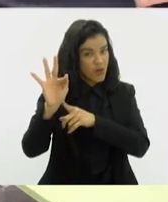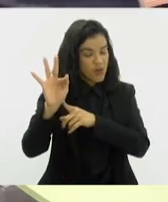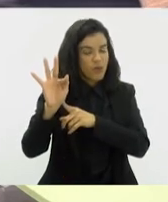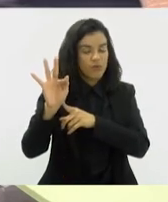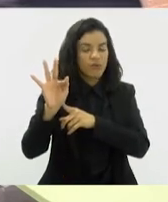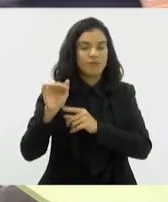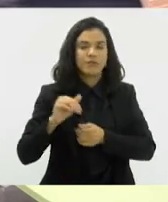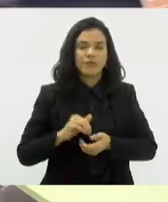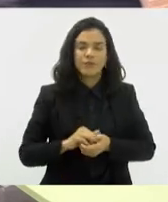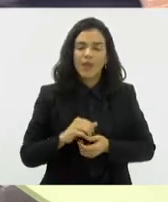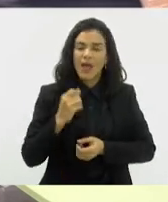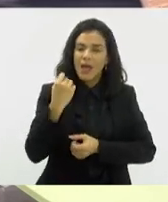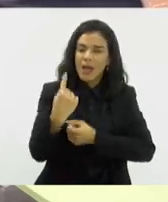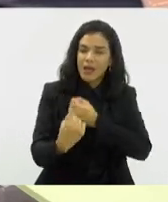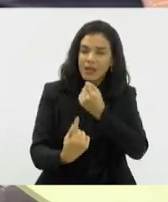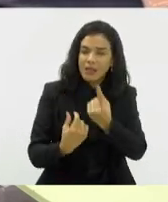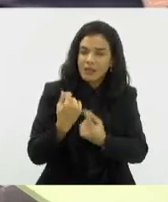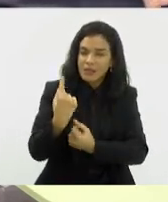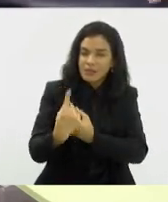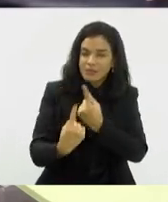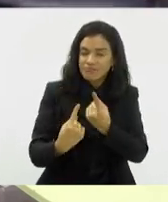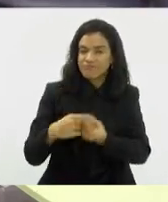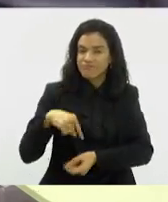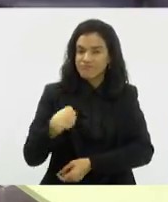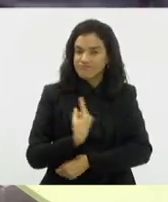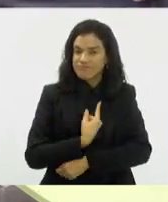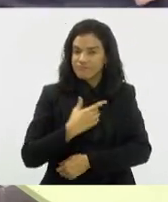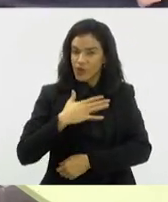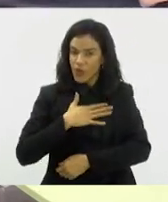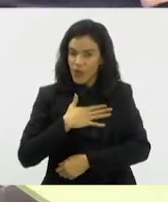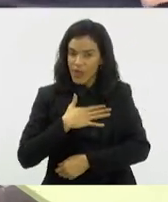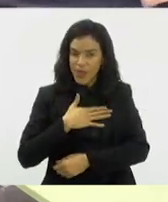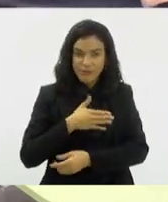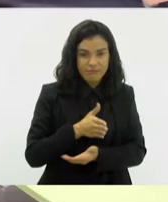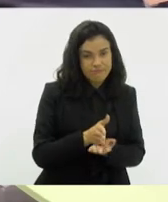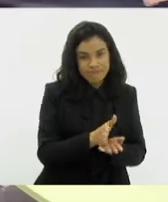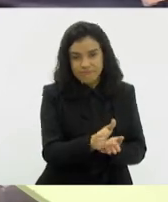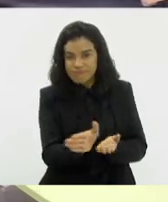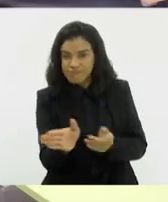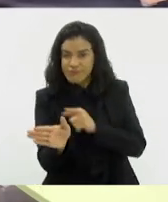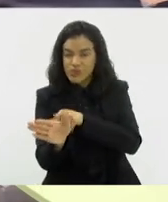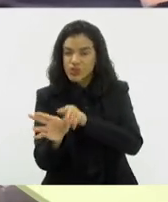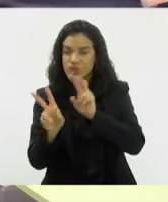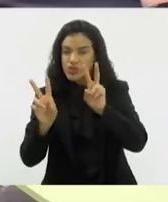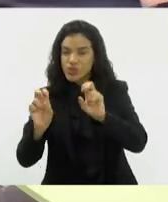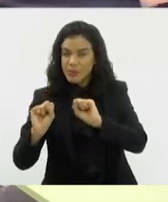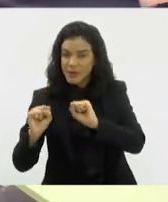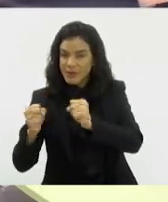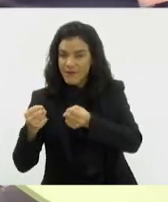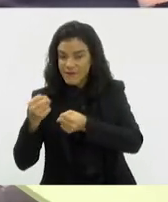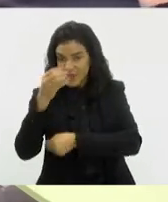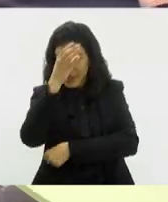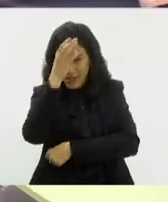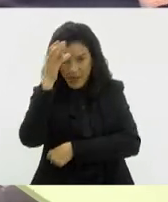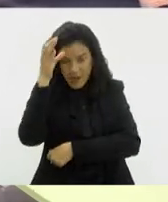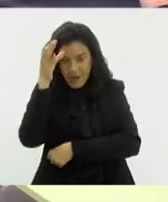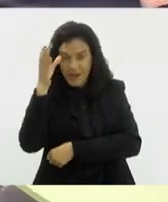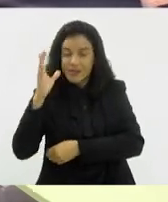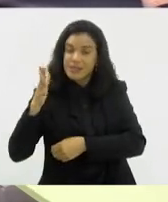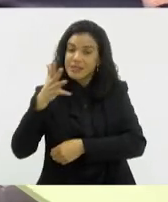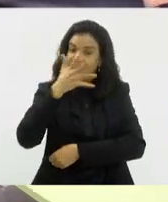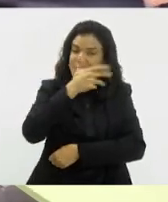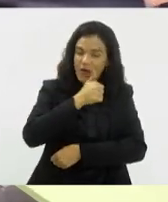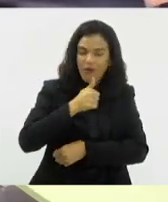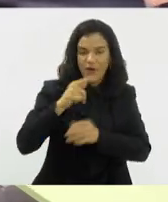federal. Às vezes, a gente consegue, pelo viés de defesa do consumidor, salvar algum projeto,